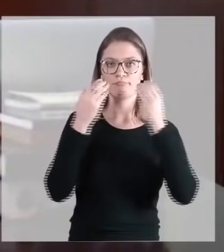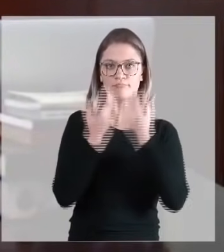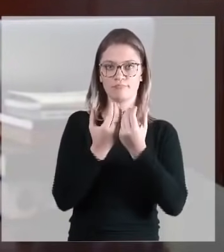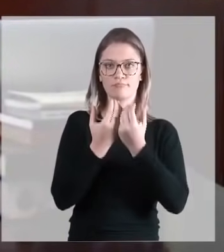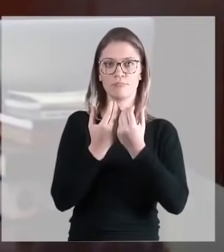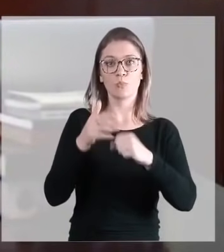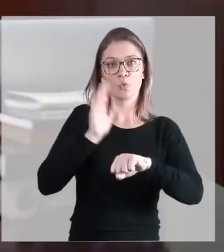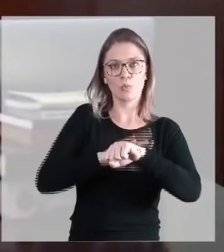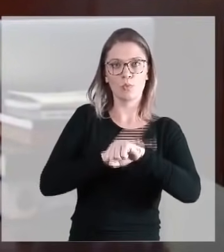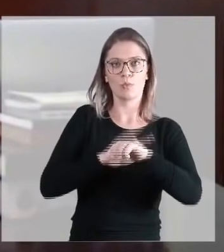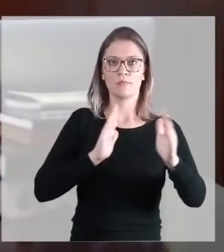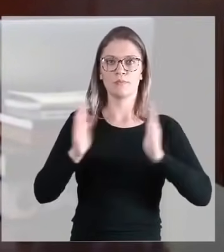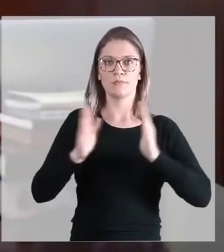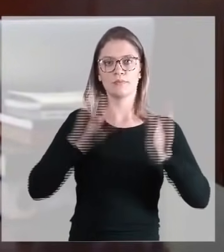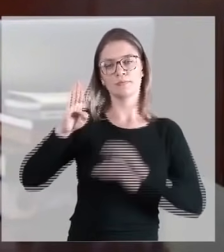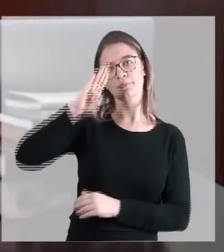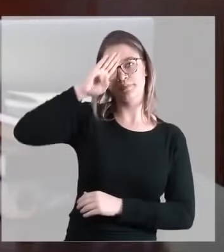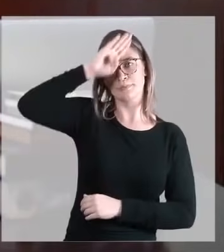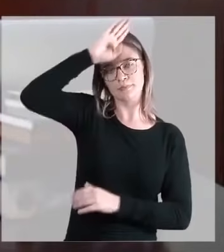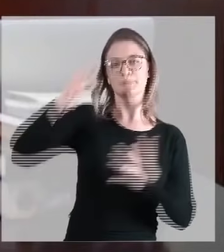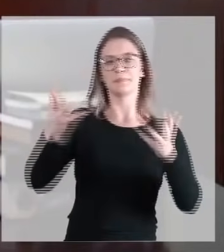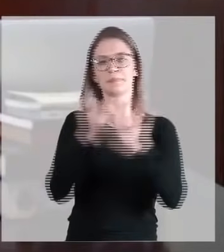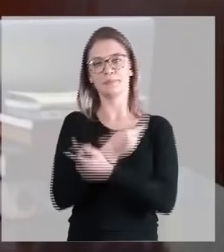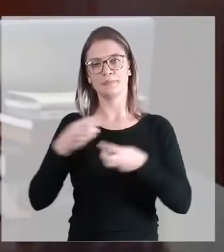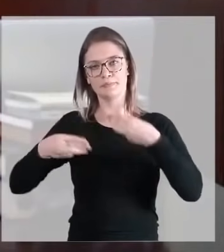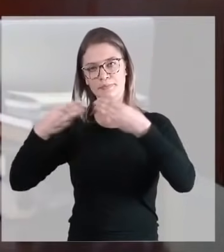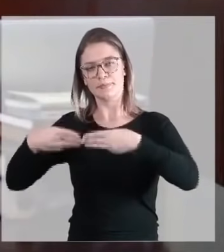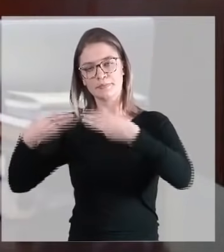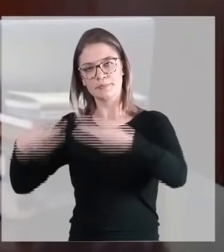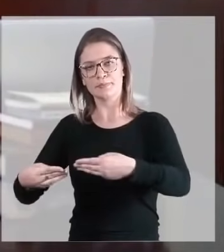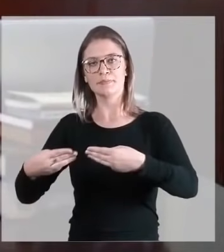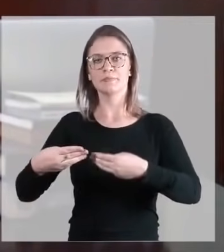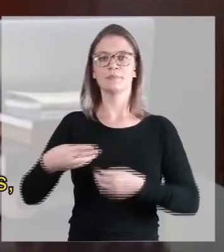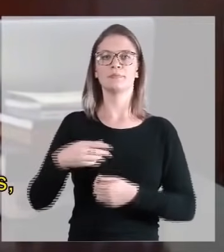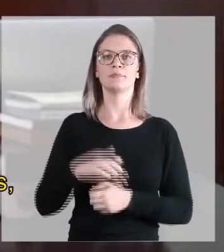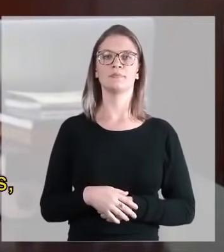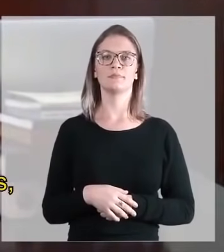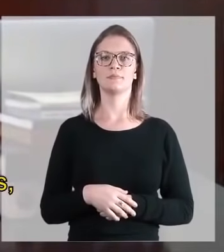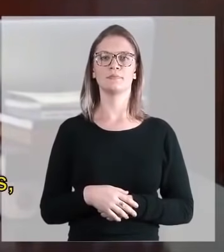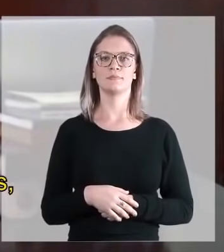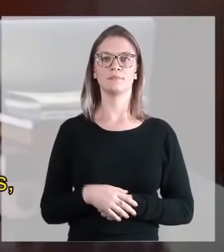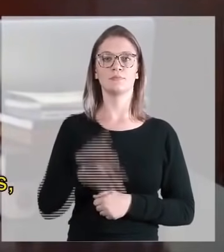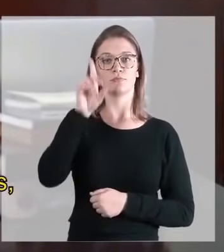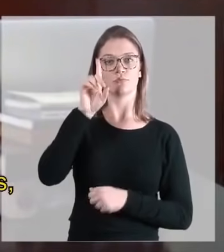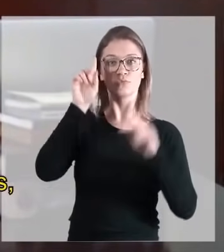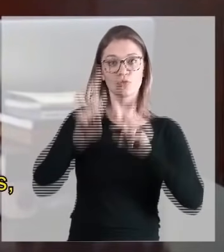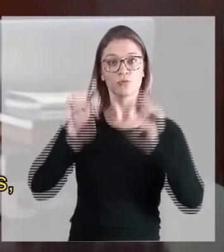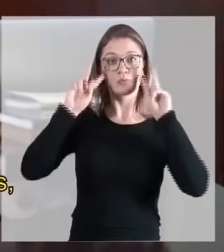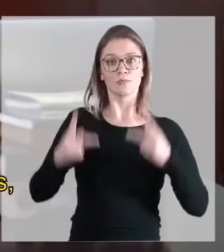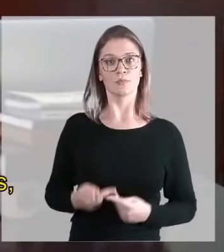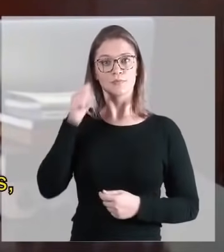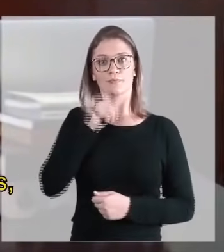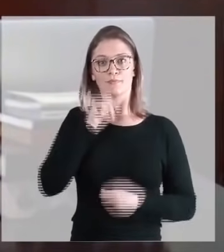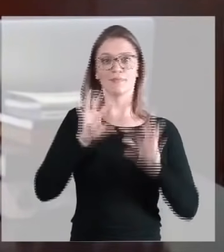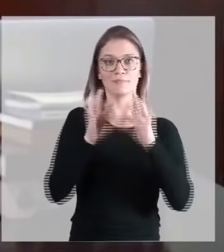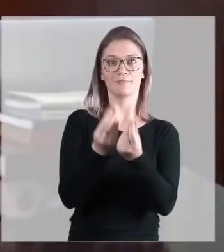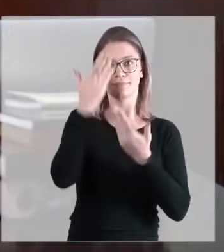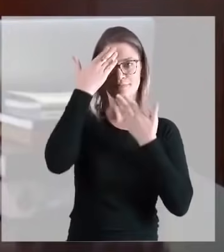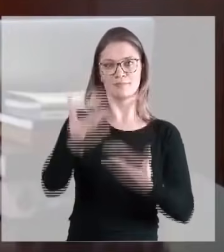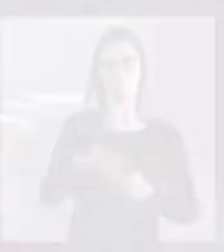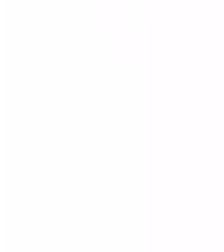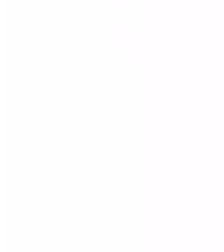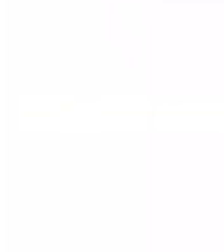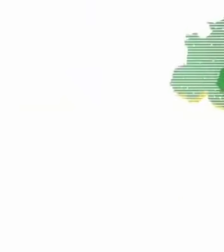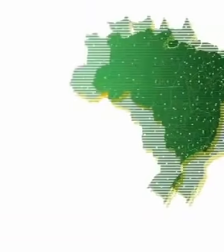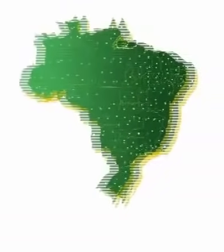participar desse fórum durante essa maravilhosa gestão do presidente Bolsonaro e da ministra Damares no Ministério dos Direitos Humanos, da Mulher e da Família. Muito